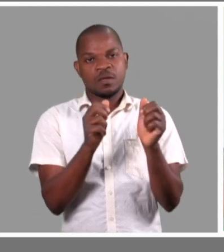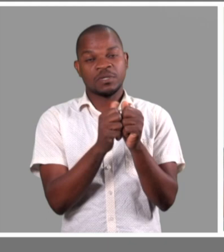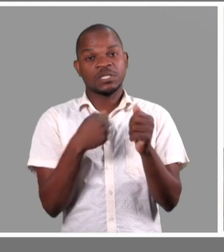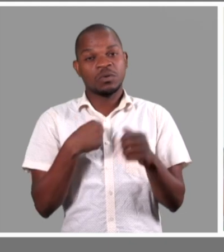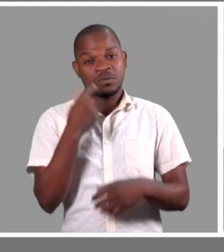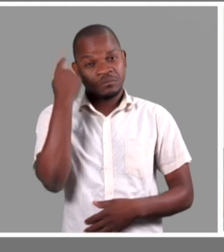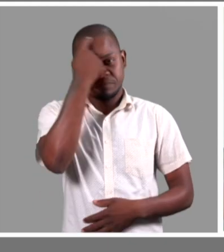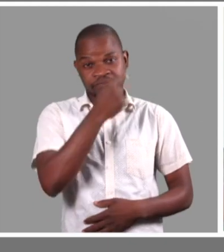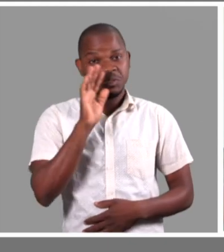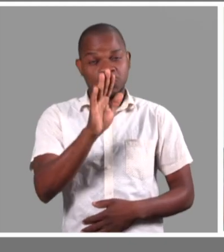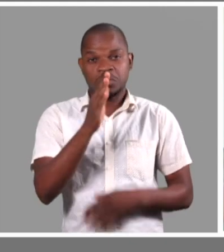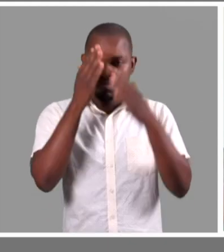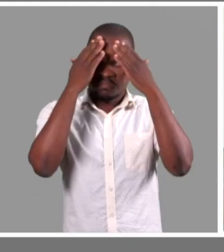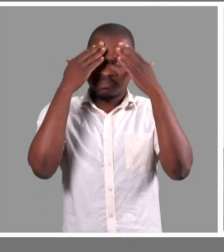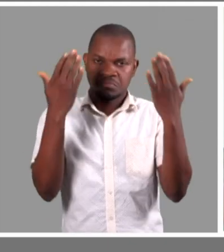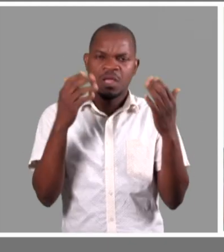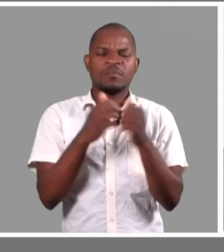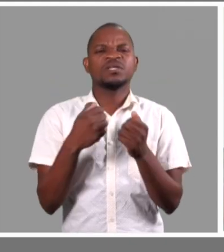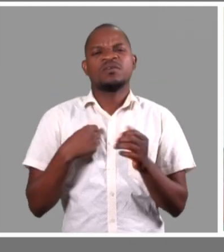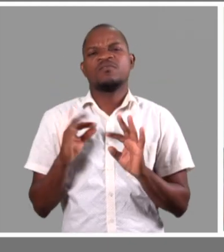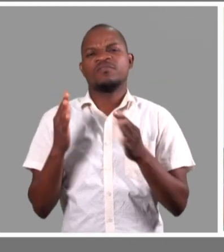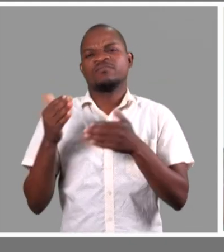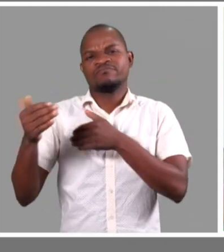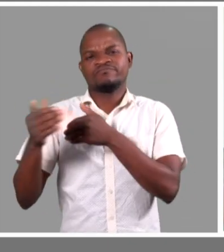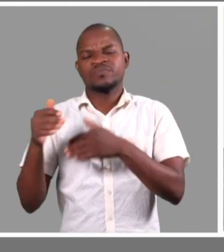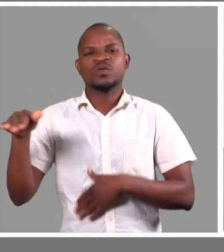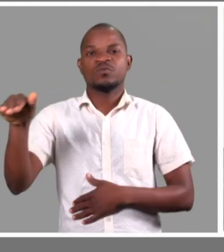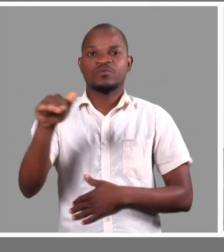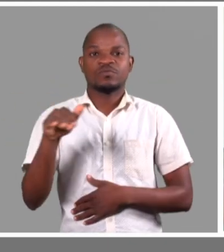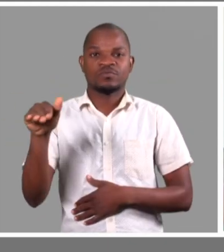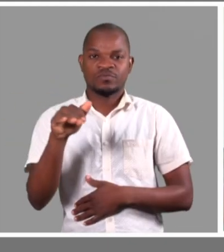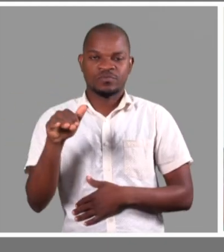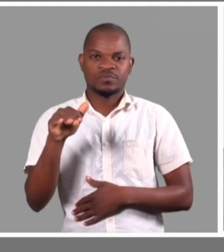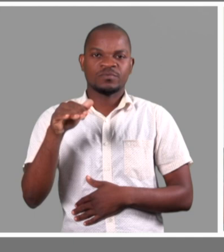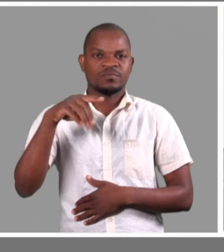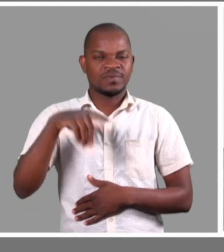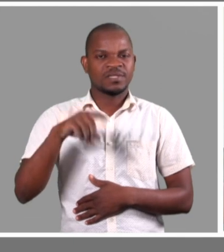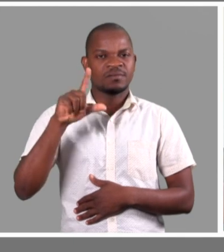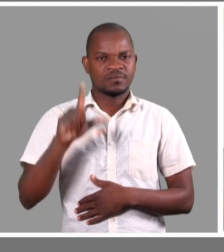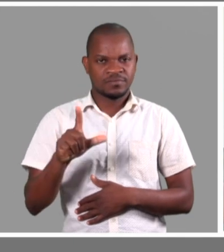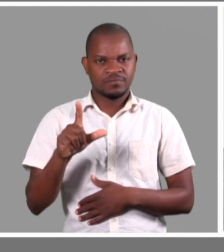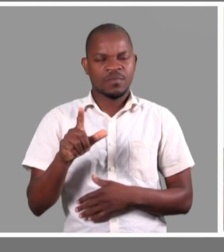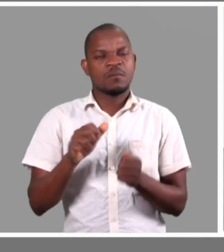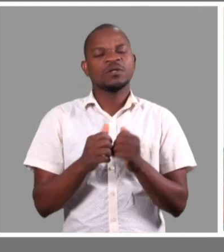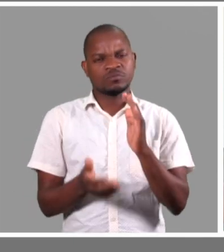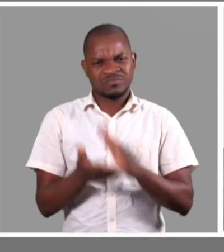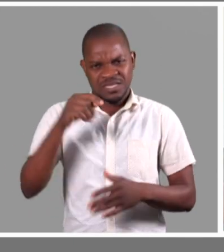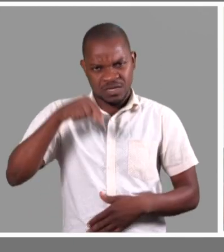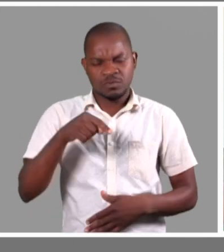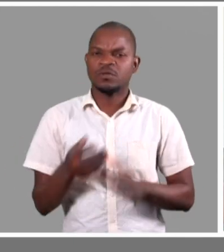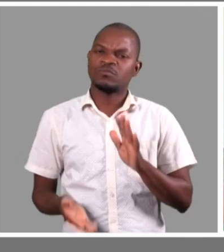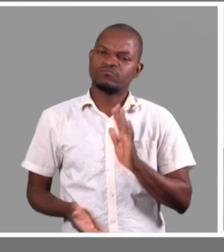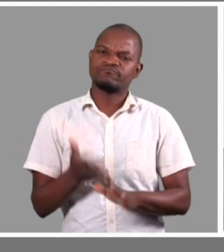morte, eu não te conheço mais, eu vivo perto do partido, a partir de hoje,